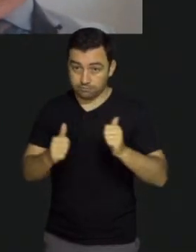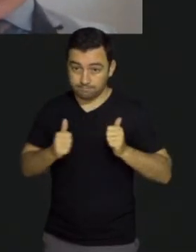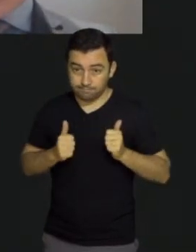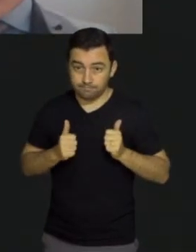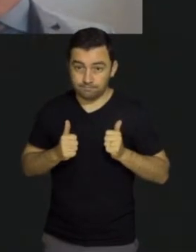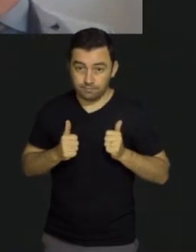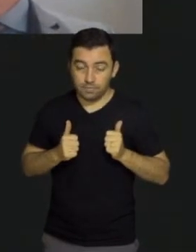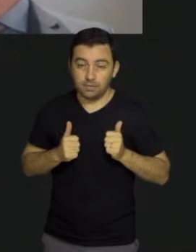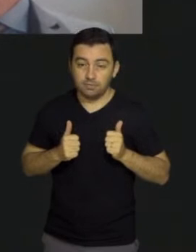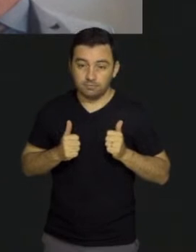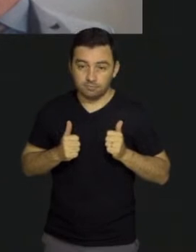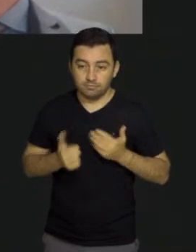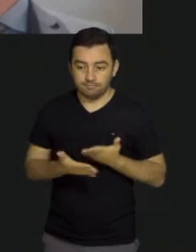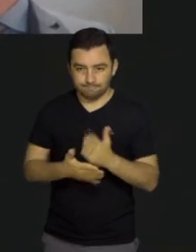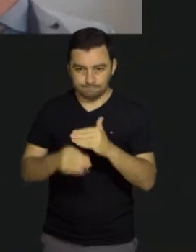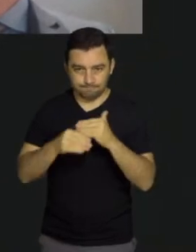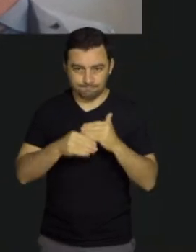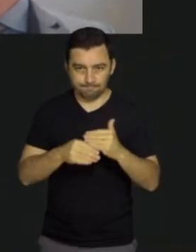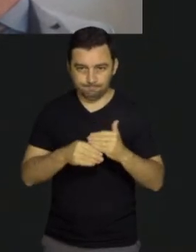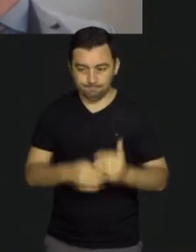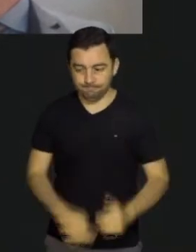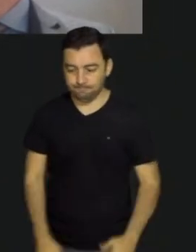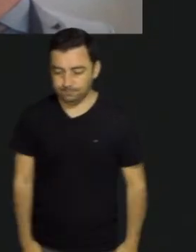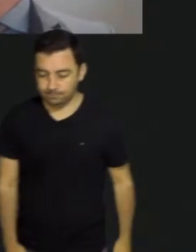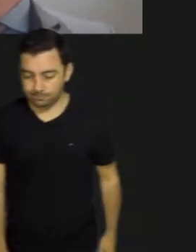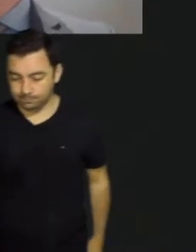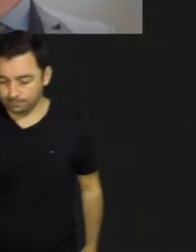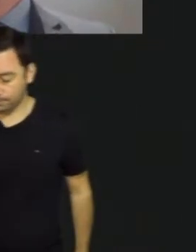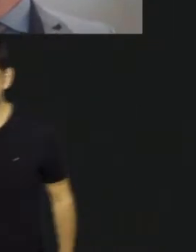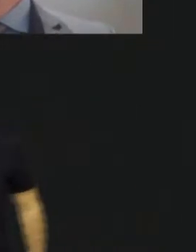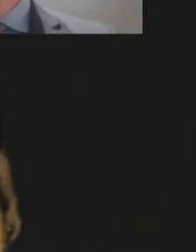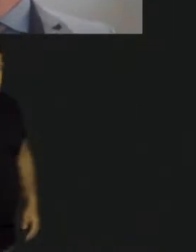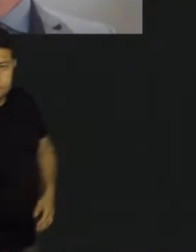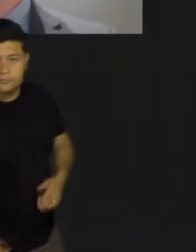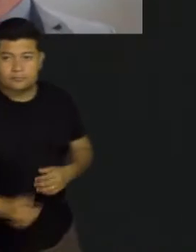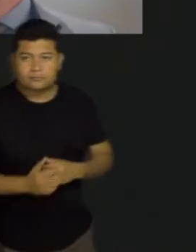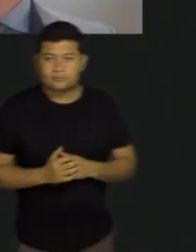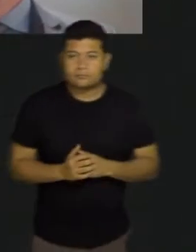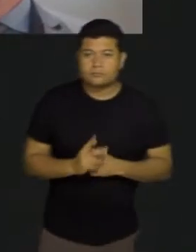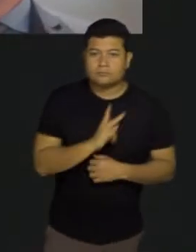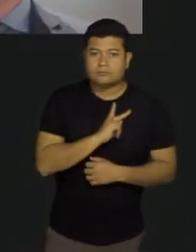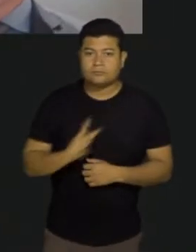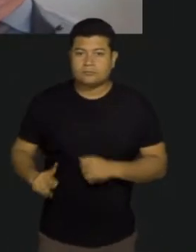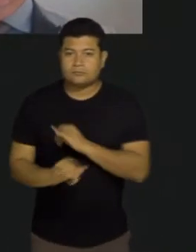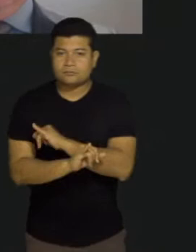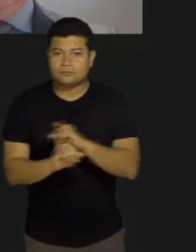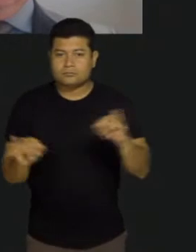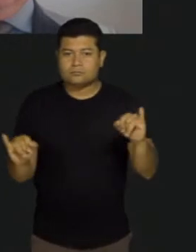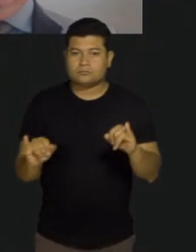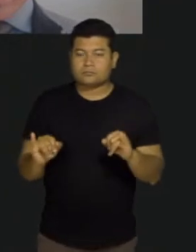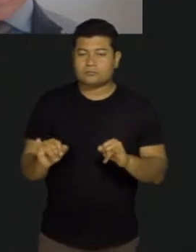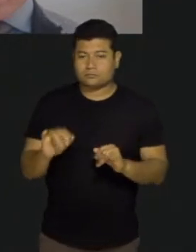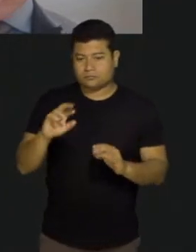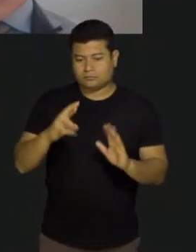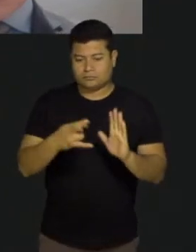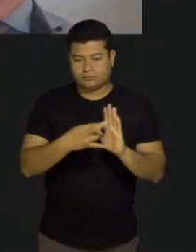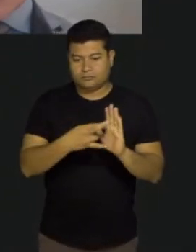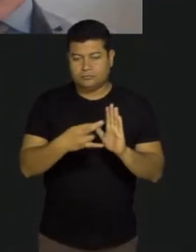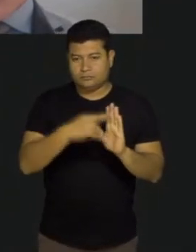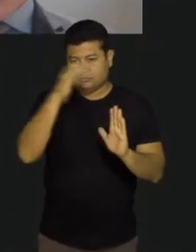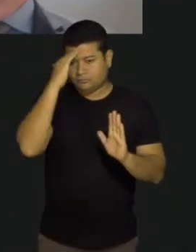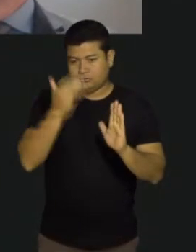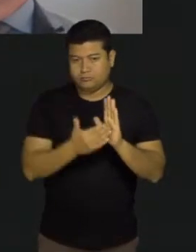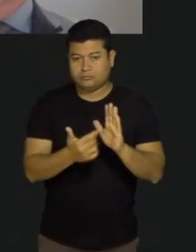encontram. Aprovado por unanimidade. Esta presidência comunica e encaminhará aos destinatários, conforme determina o regimento interno, as seguintes